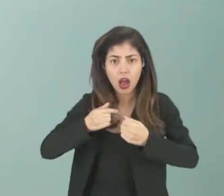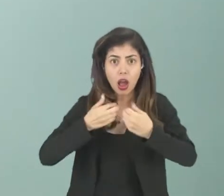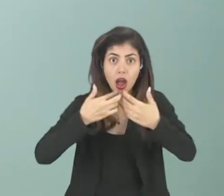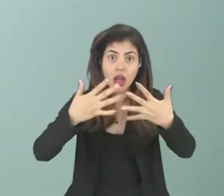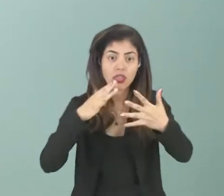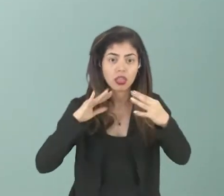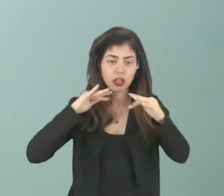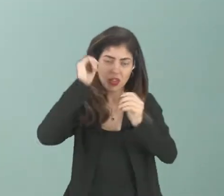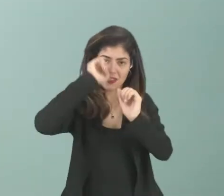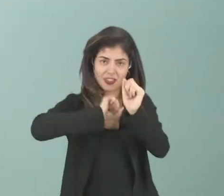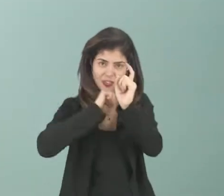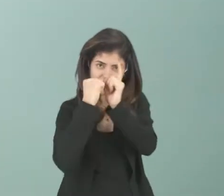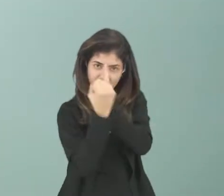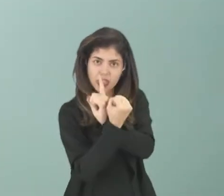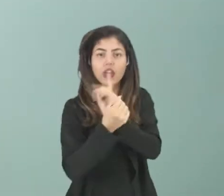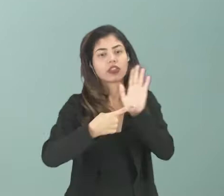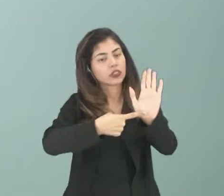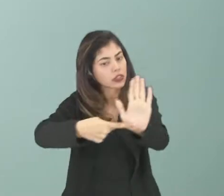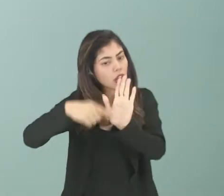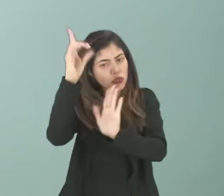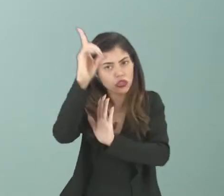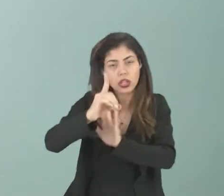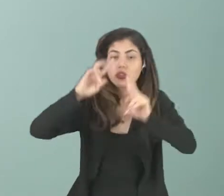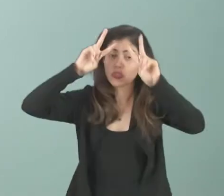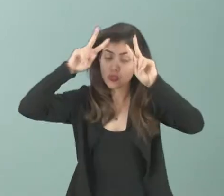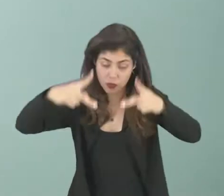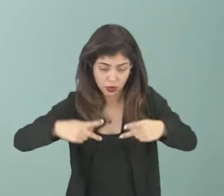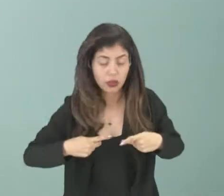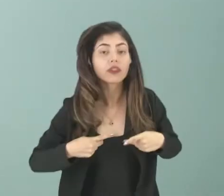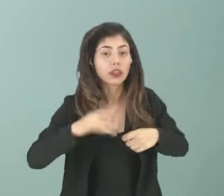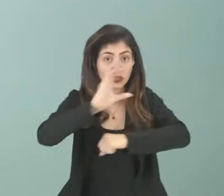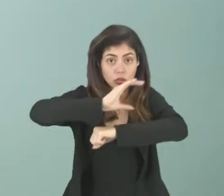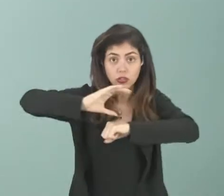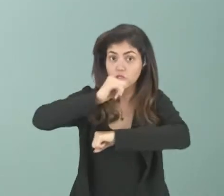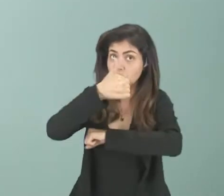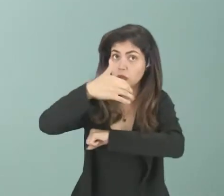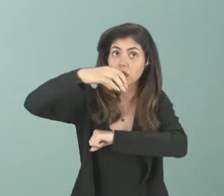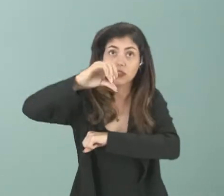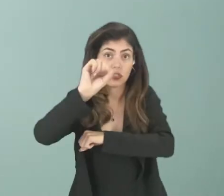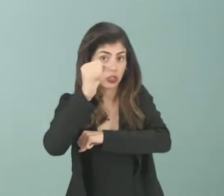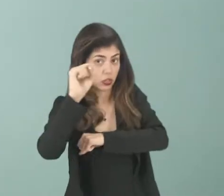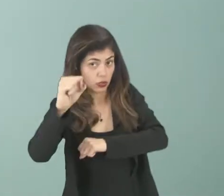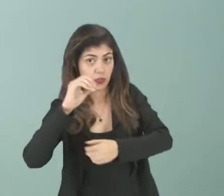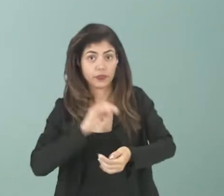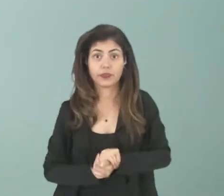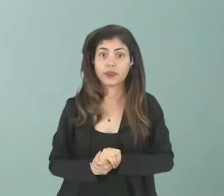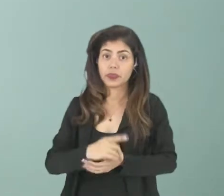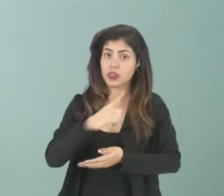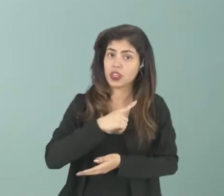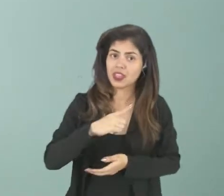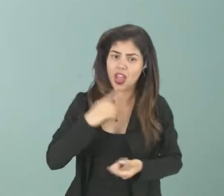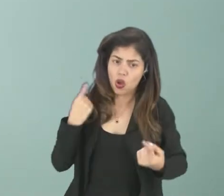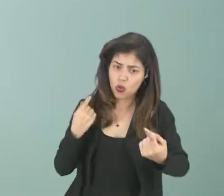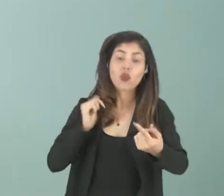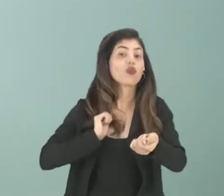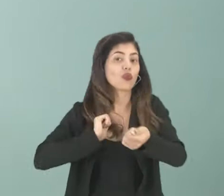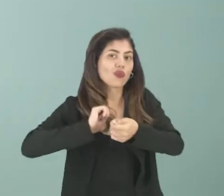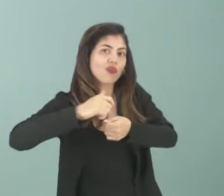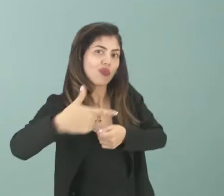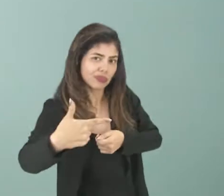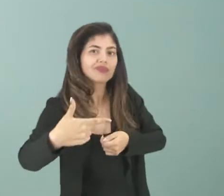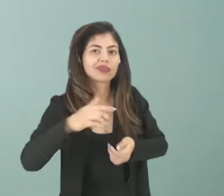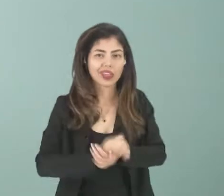esperança na humanidade, a Declaração dos Direitos Humanos, a Constituição de 1988, ela teria sido uma contra-reação